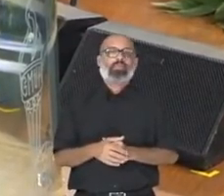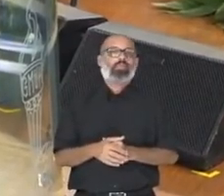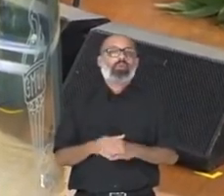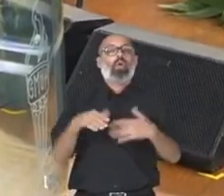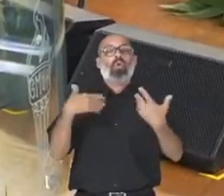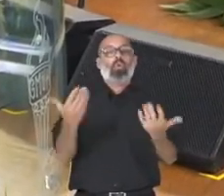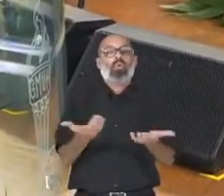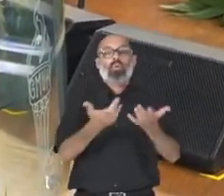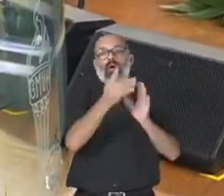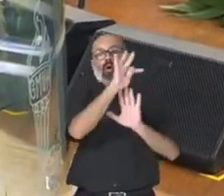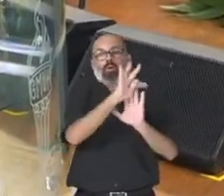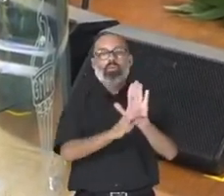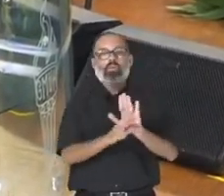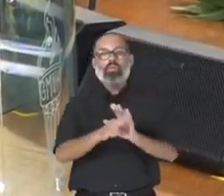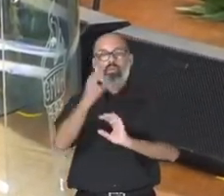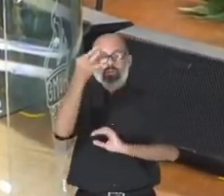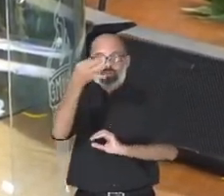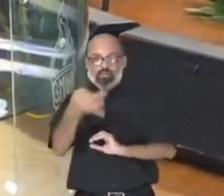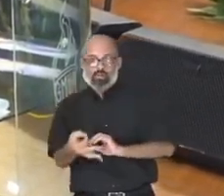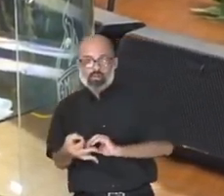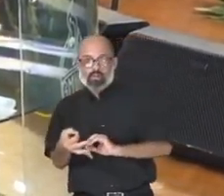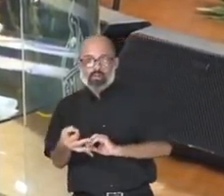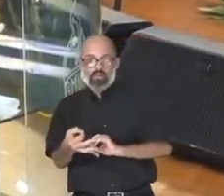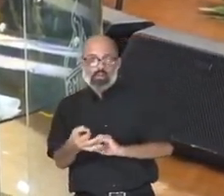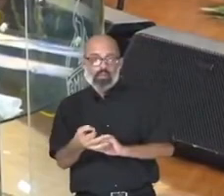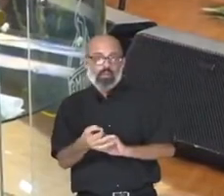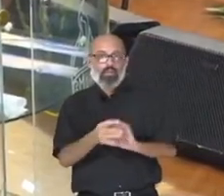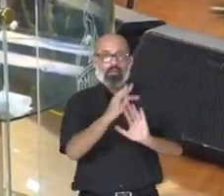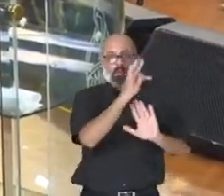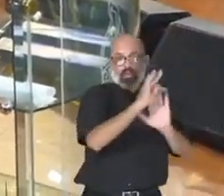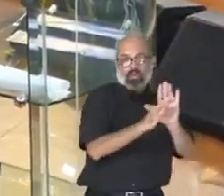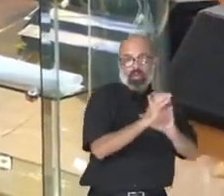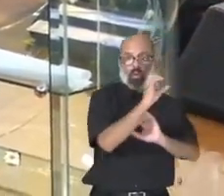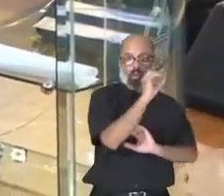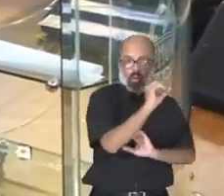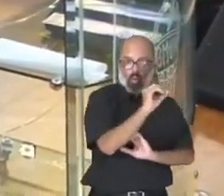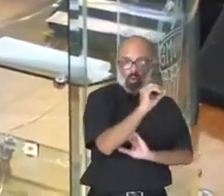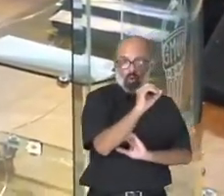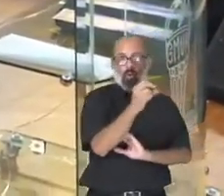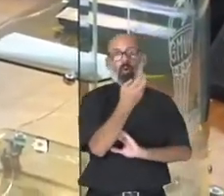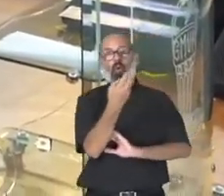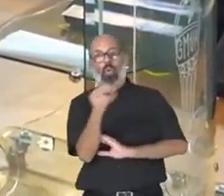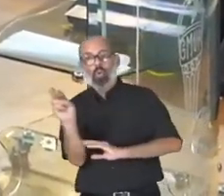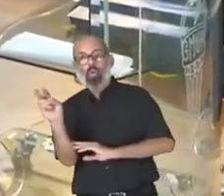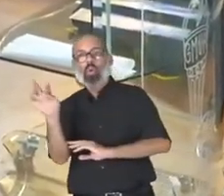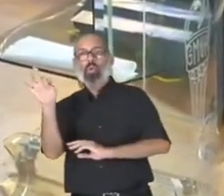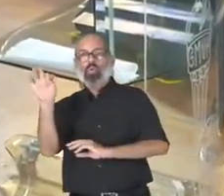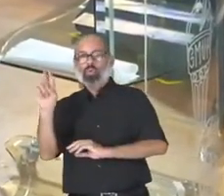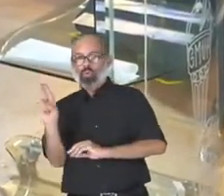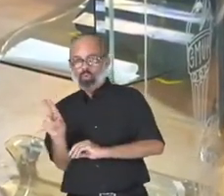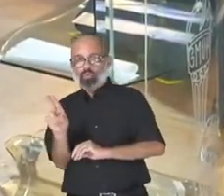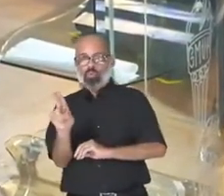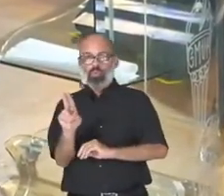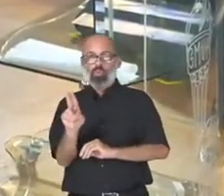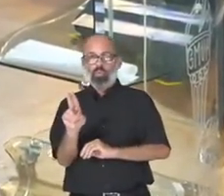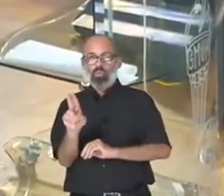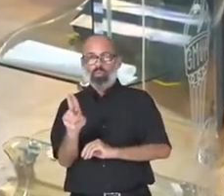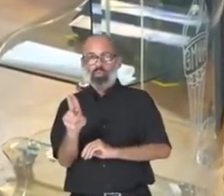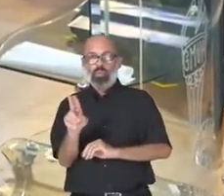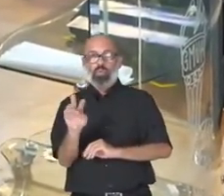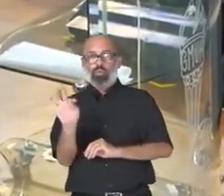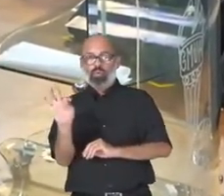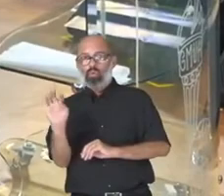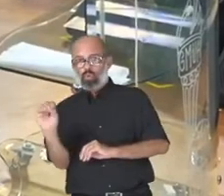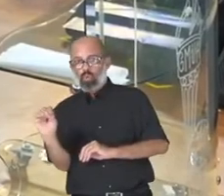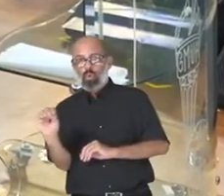Qual texto está correto? O ou do? O é um artigo definido. Do